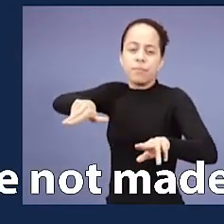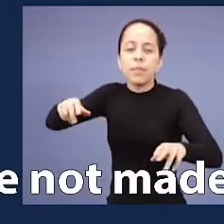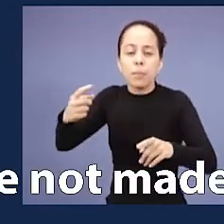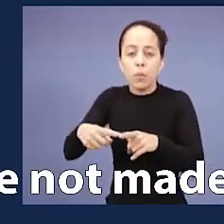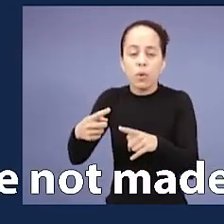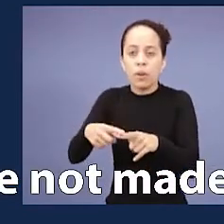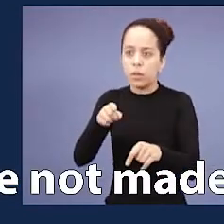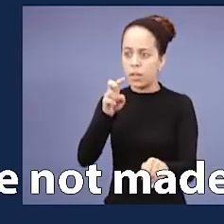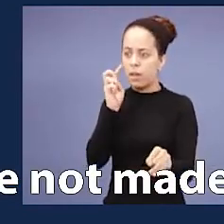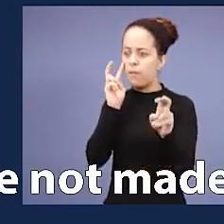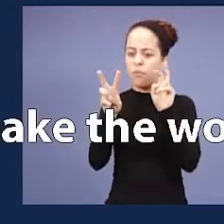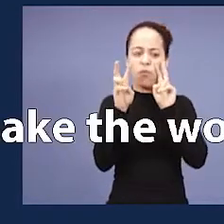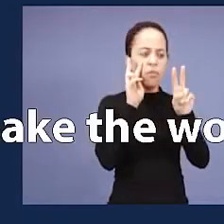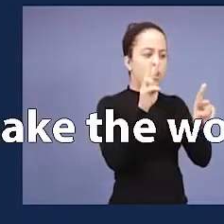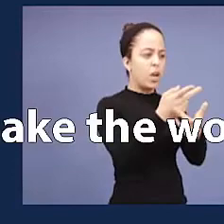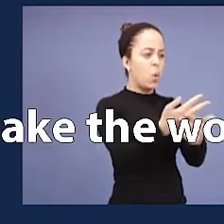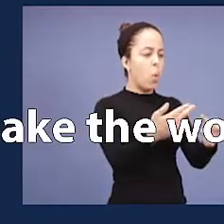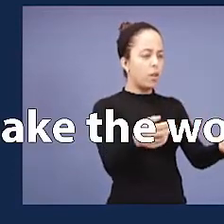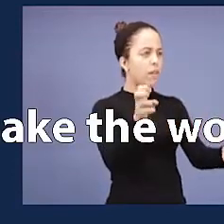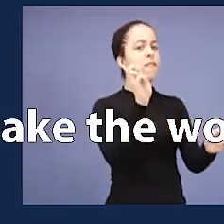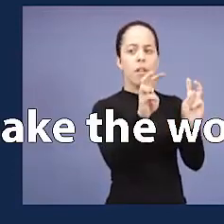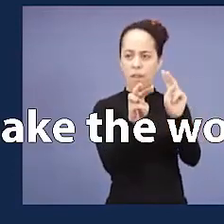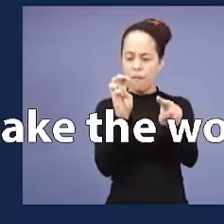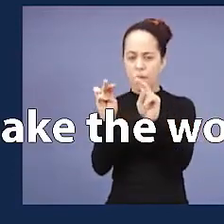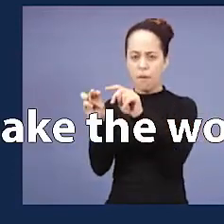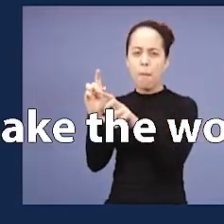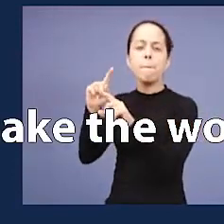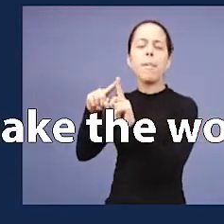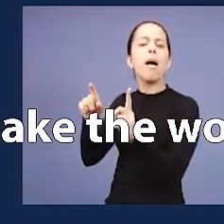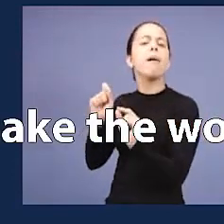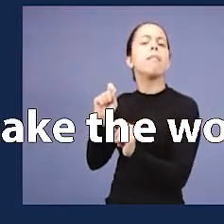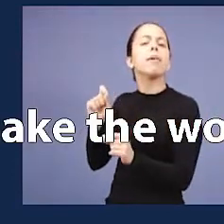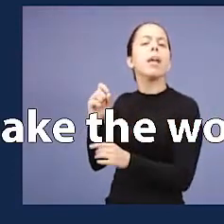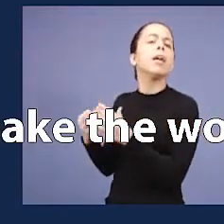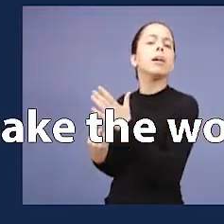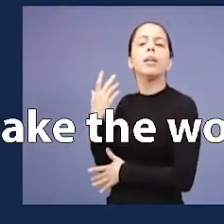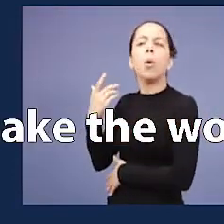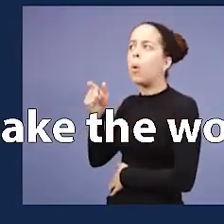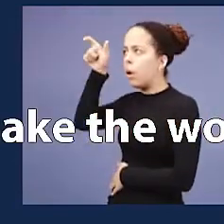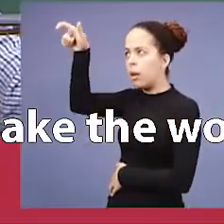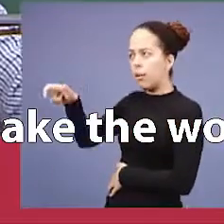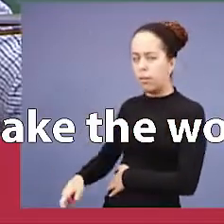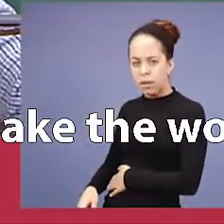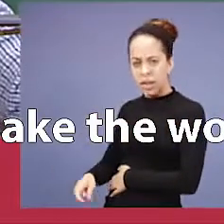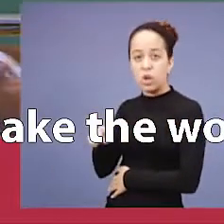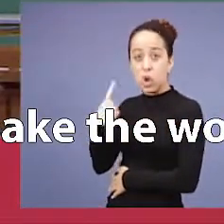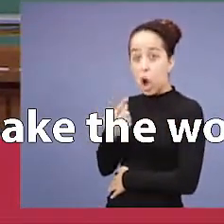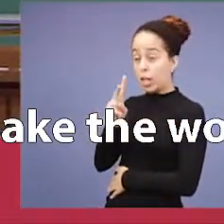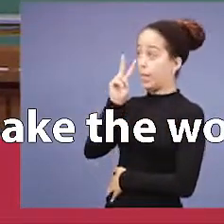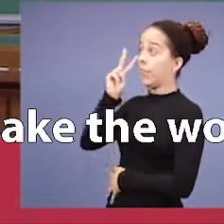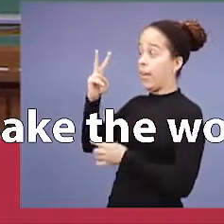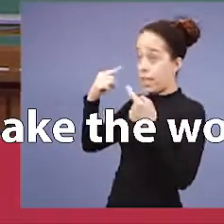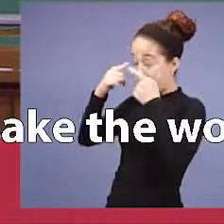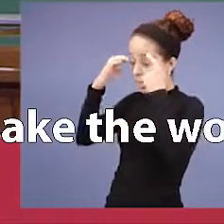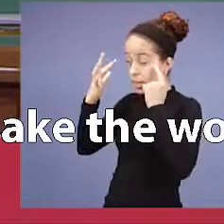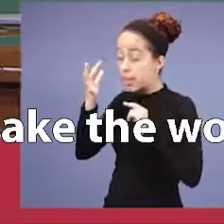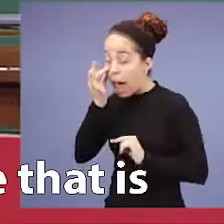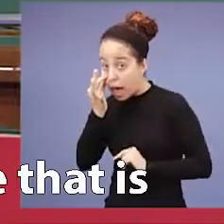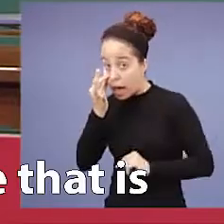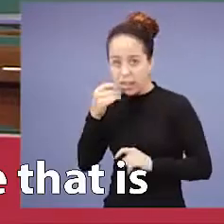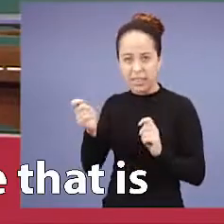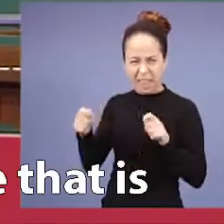vê não foi feito do que é aparente então deus não fez o mundo